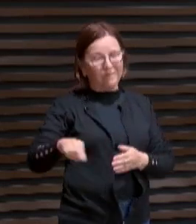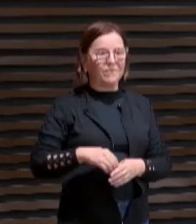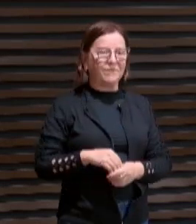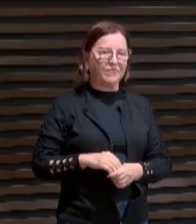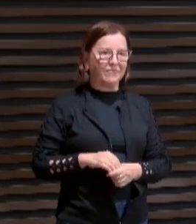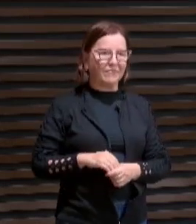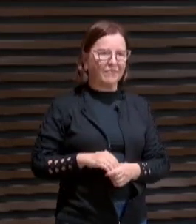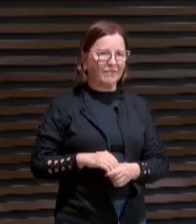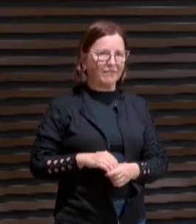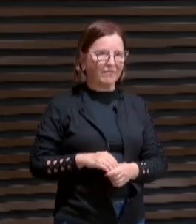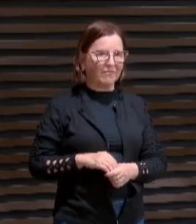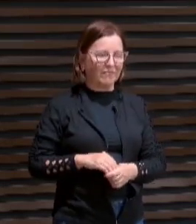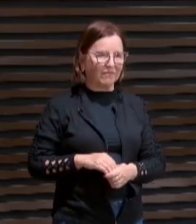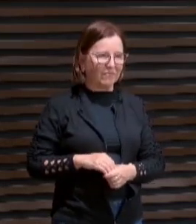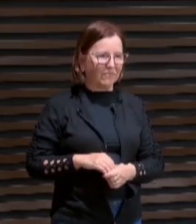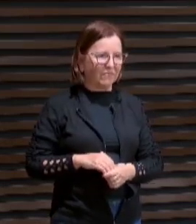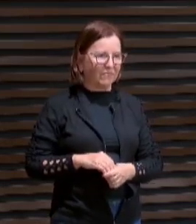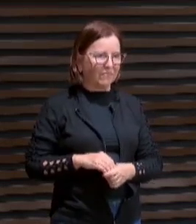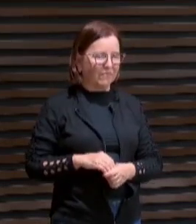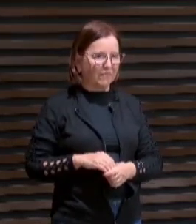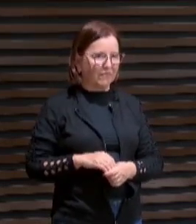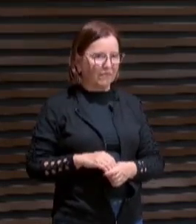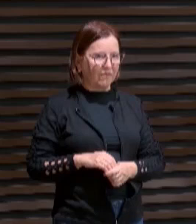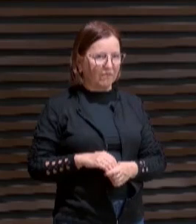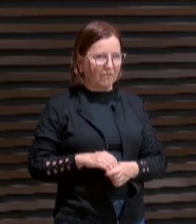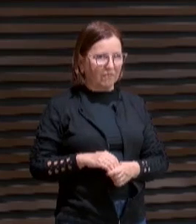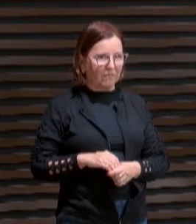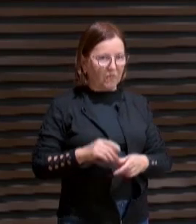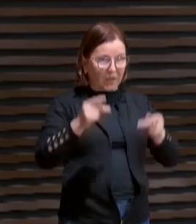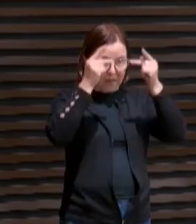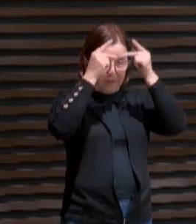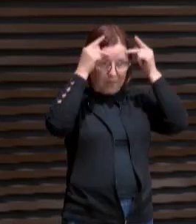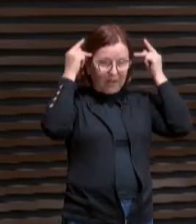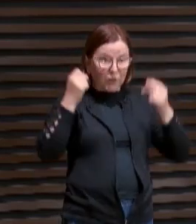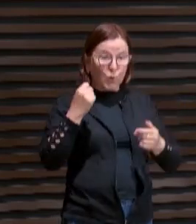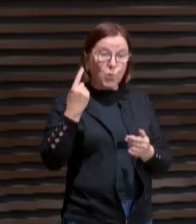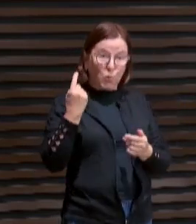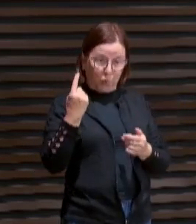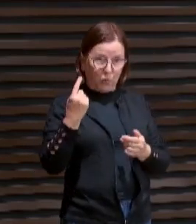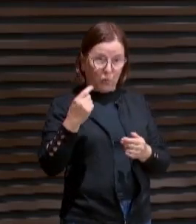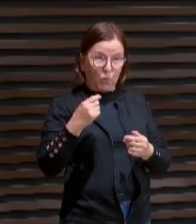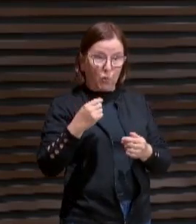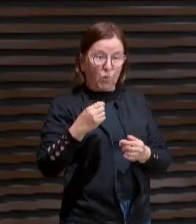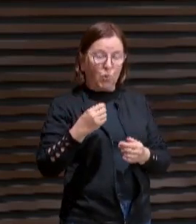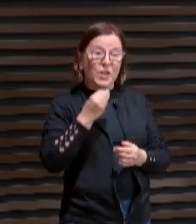Ele sentiu, ele era o único que podia dar o indulto, dar a graça para Jesus.